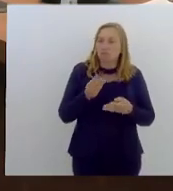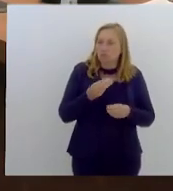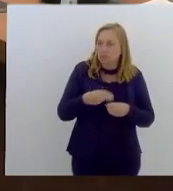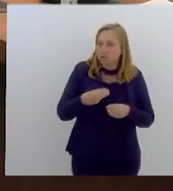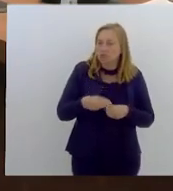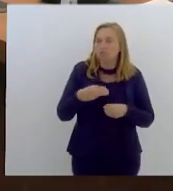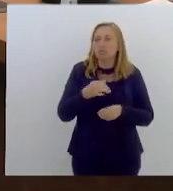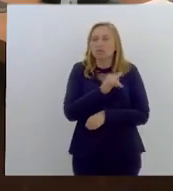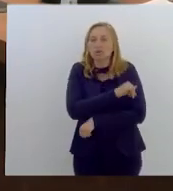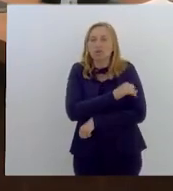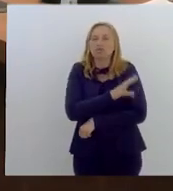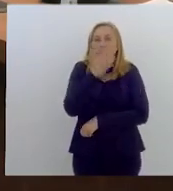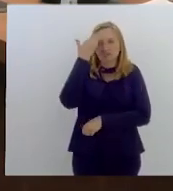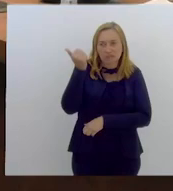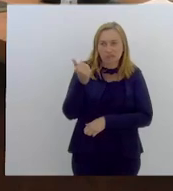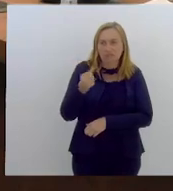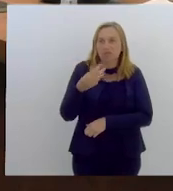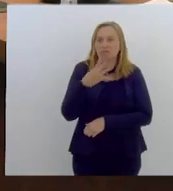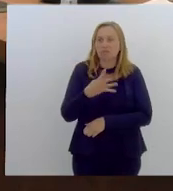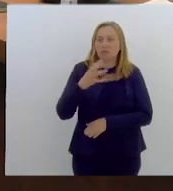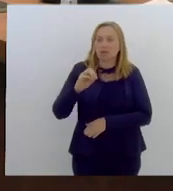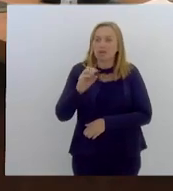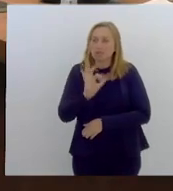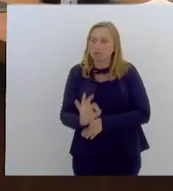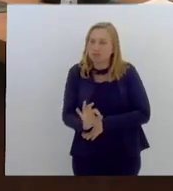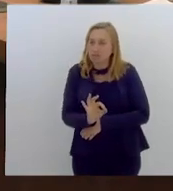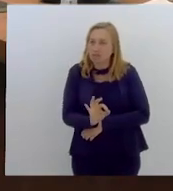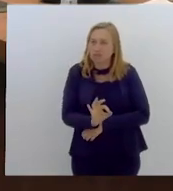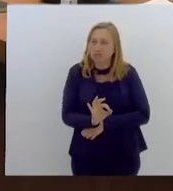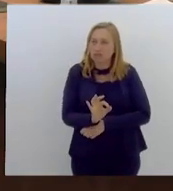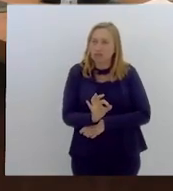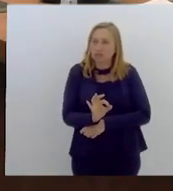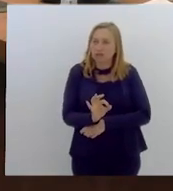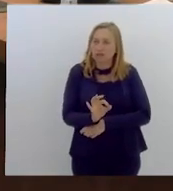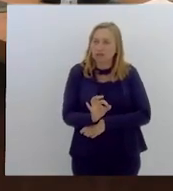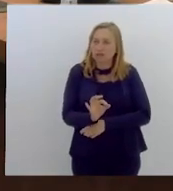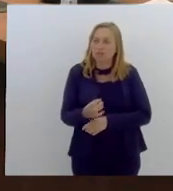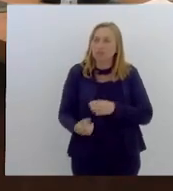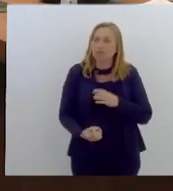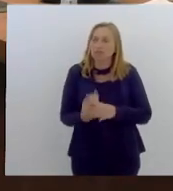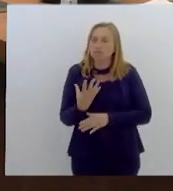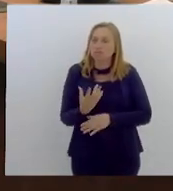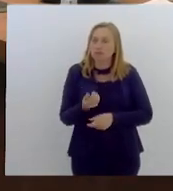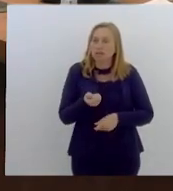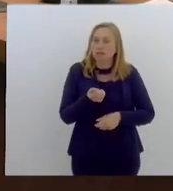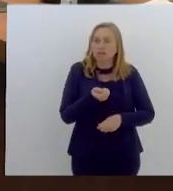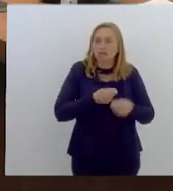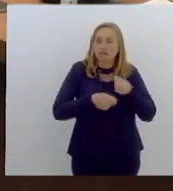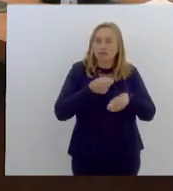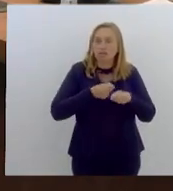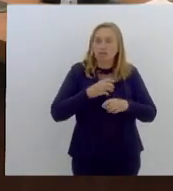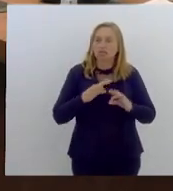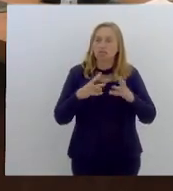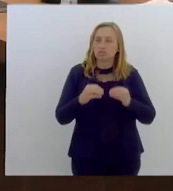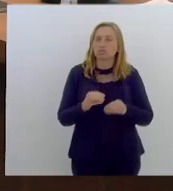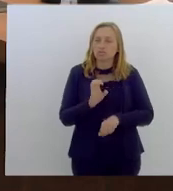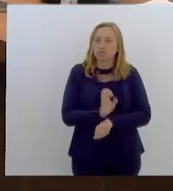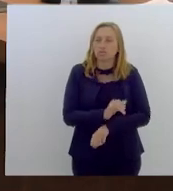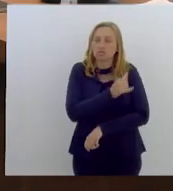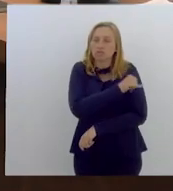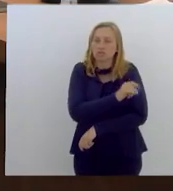Janeiro sabe, ele detém 40% da produção econômica, de tudo que tem no estado do Rio de Janeiro, ele sabe